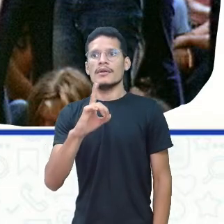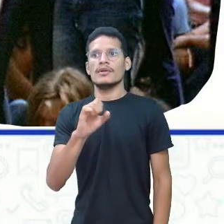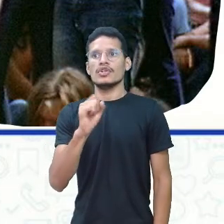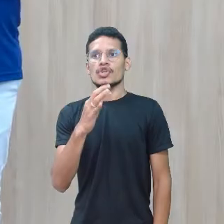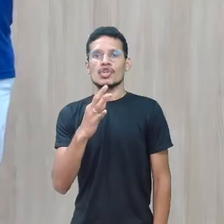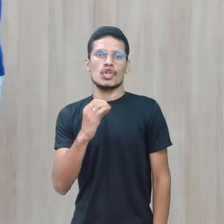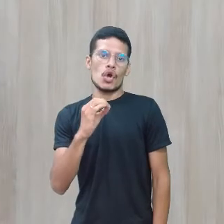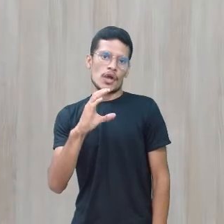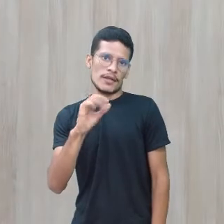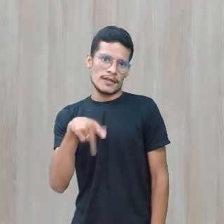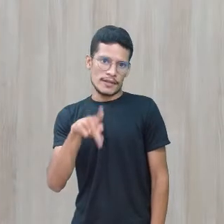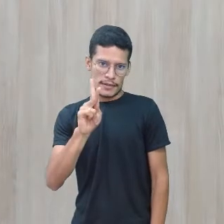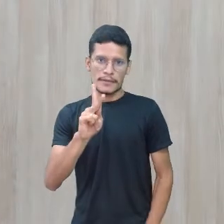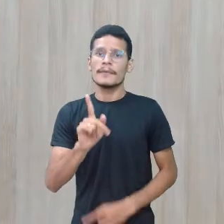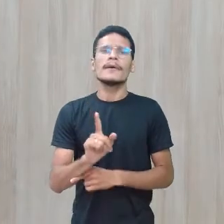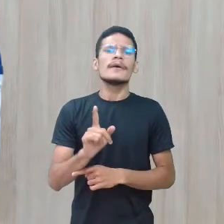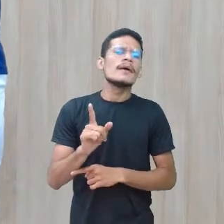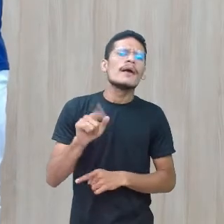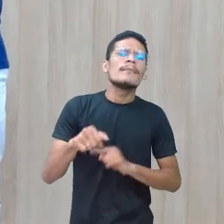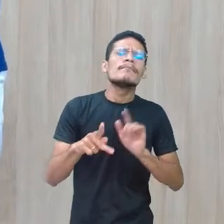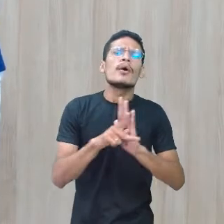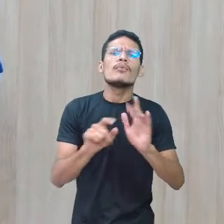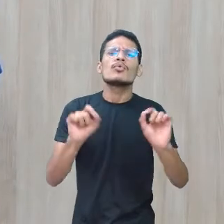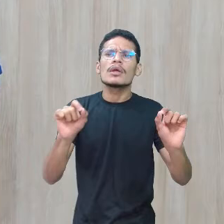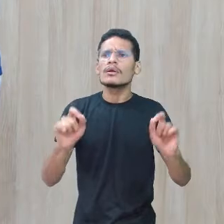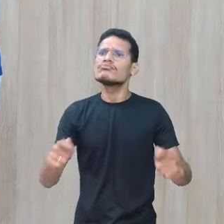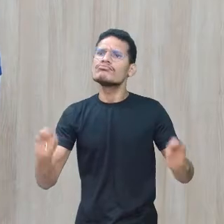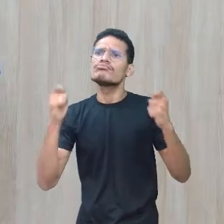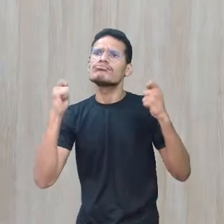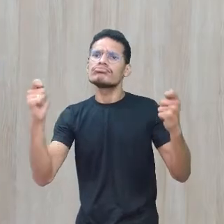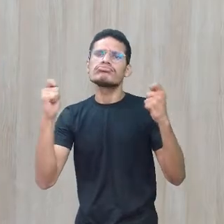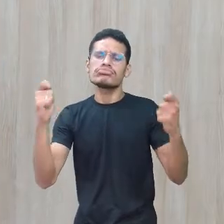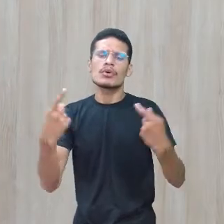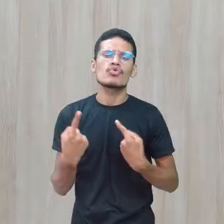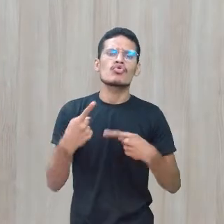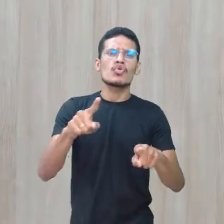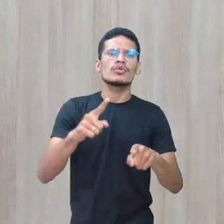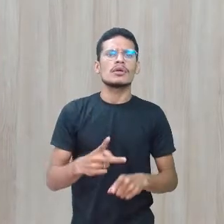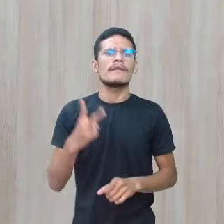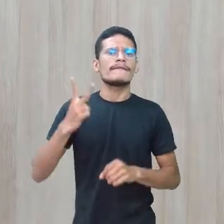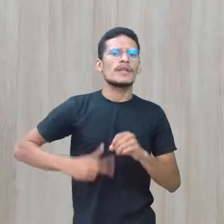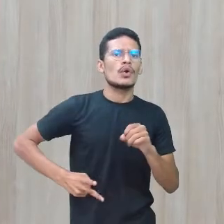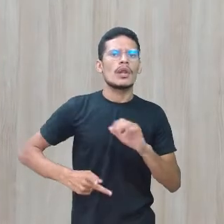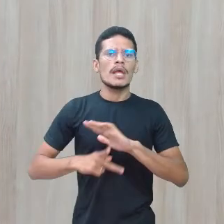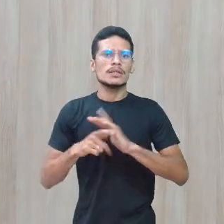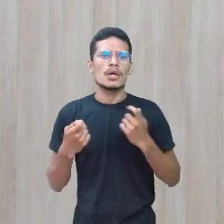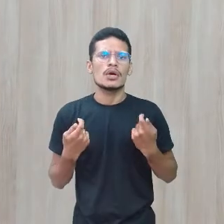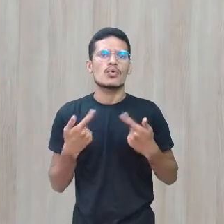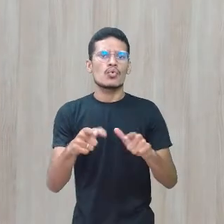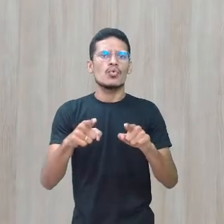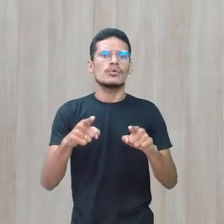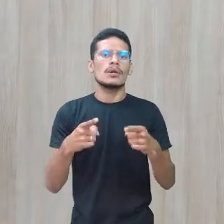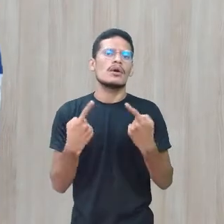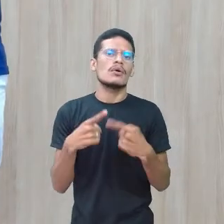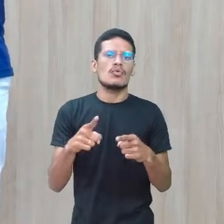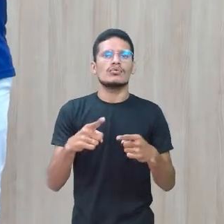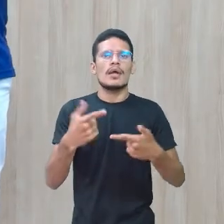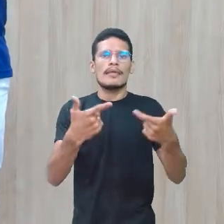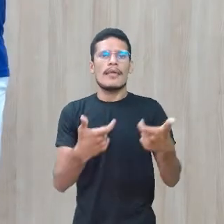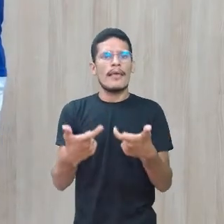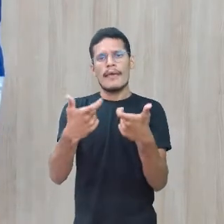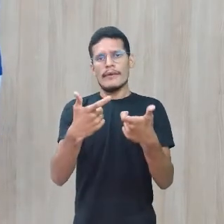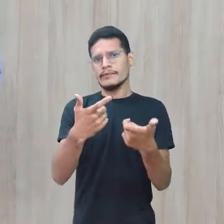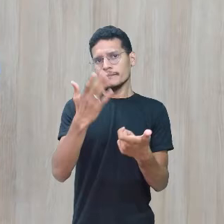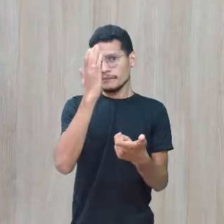era a questão, né, de protestos, né, contra a violência, né, contra as guerras, né? Então, nesse sentido,